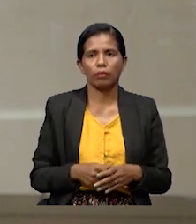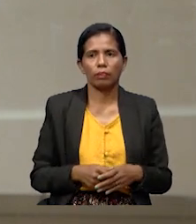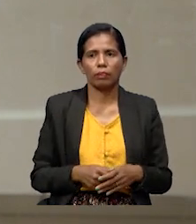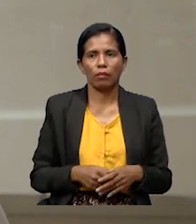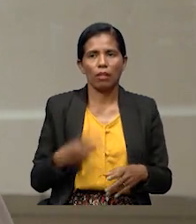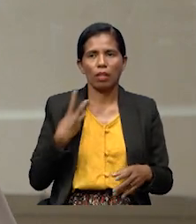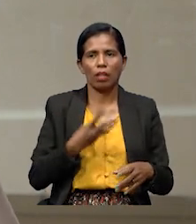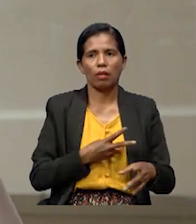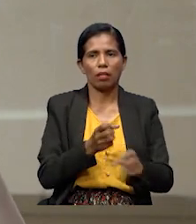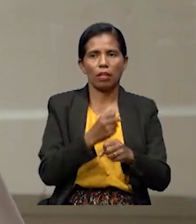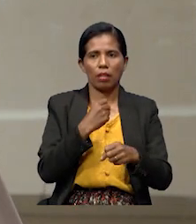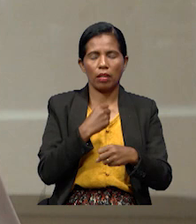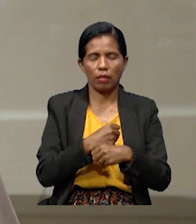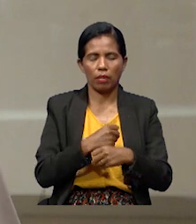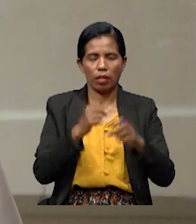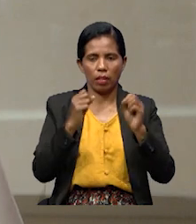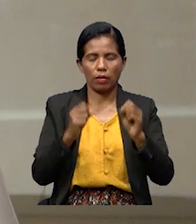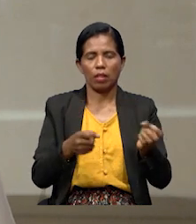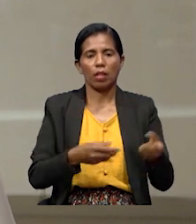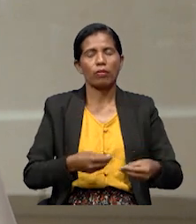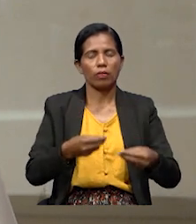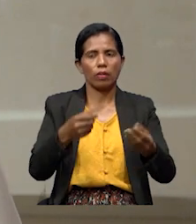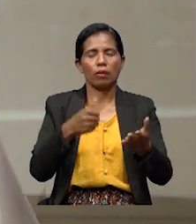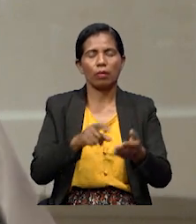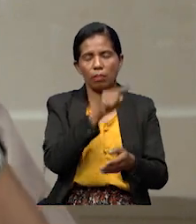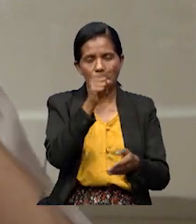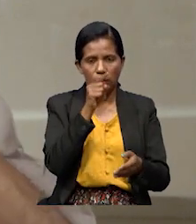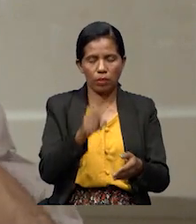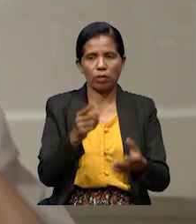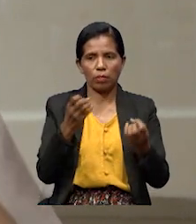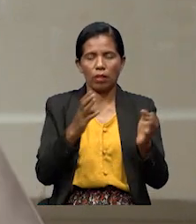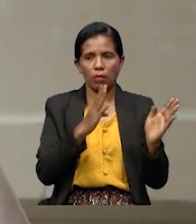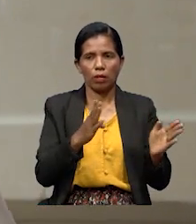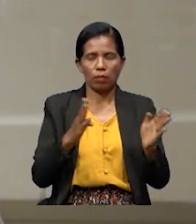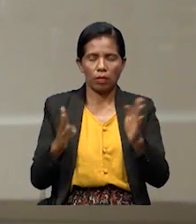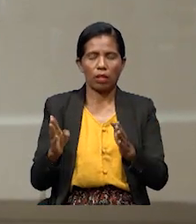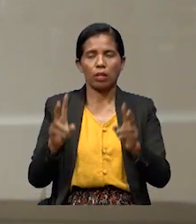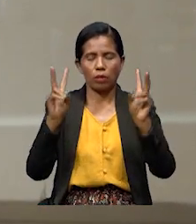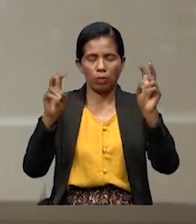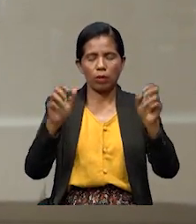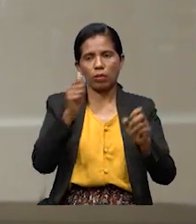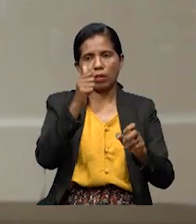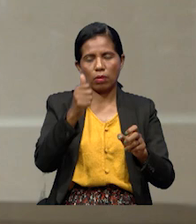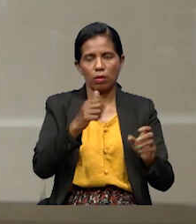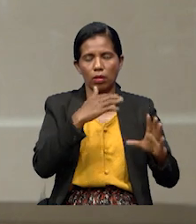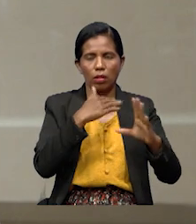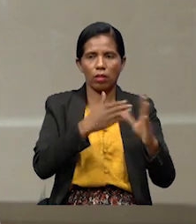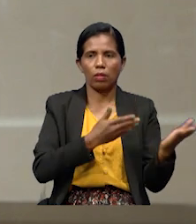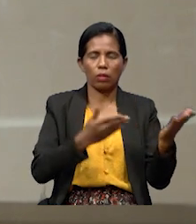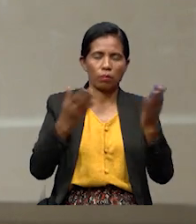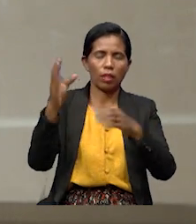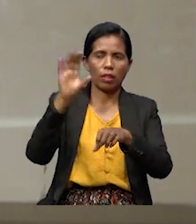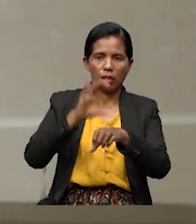Até lá o halo faz questionários lubuquida. Pergunta lubuquida, né? Prepara o tema sanulo, haruka ba, para você